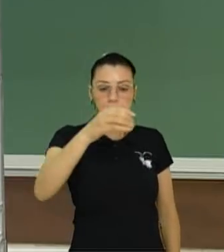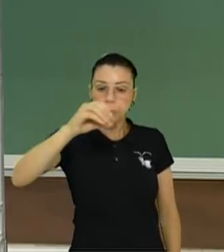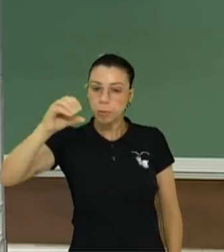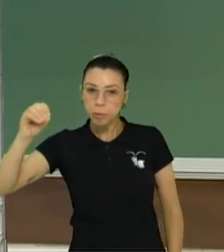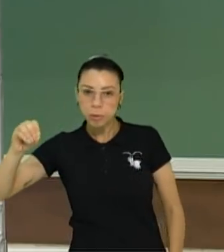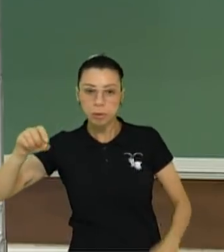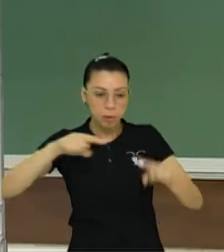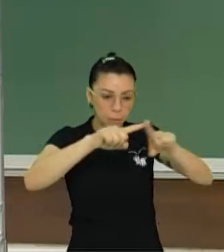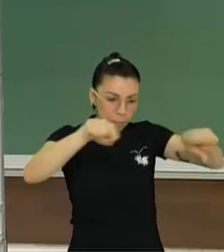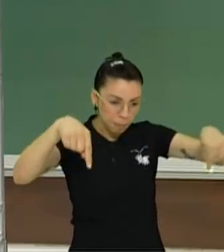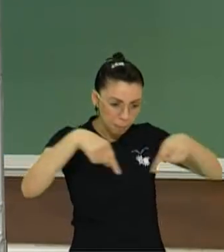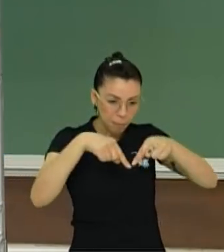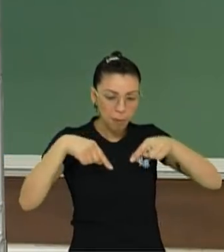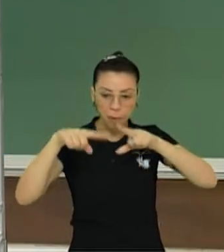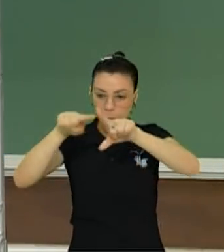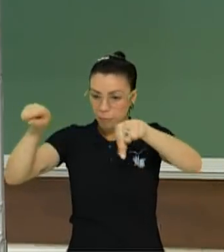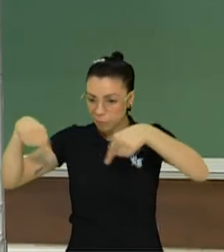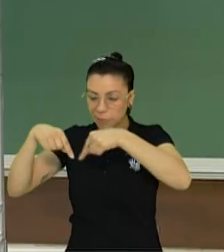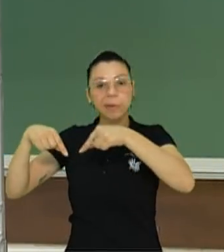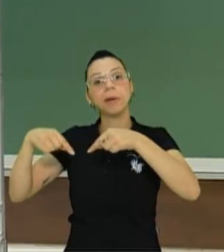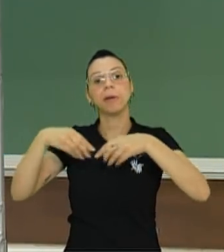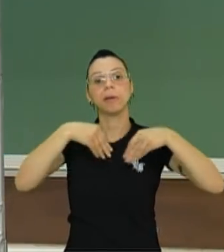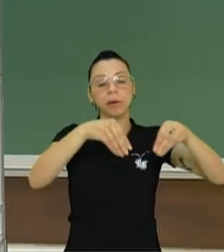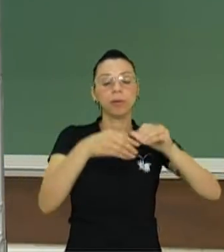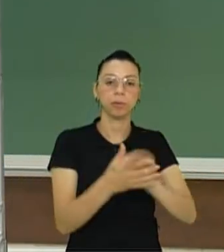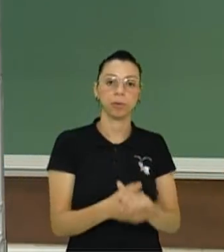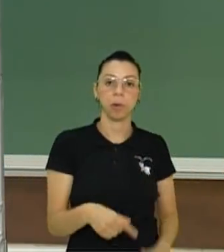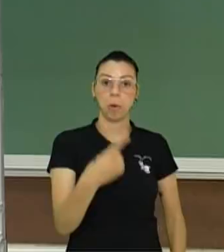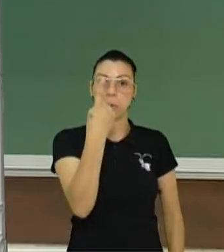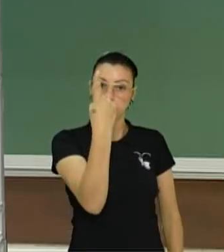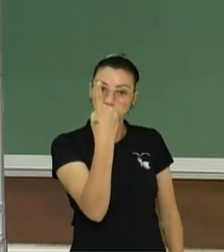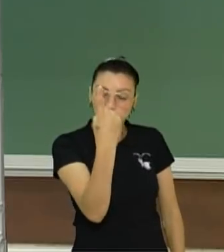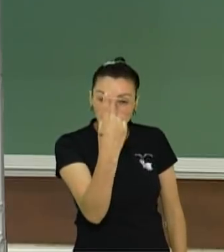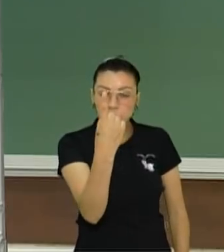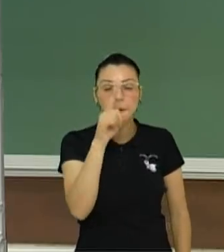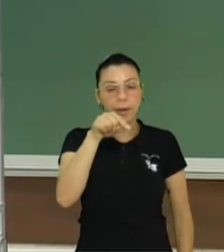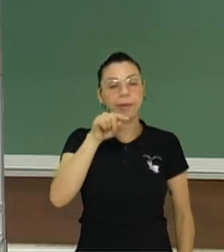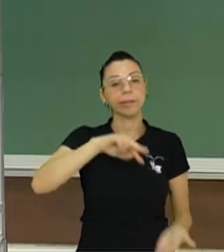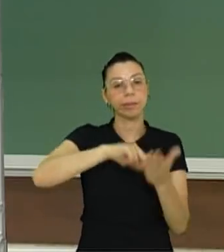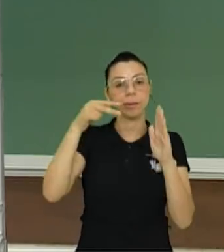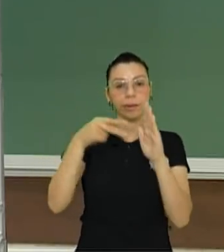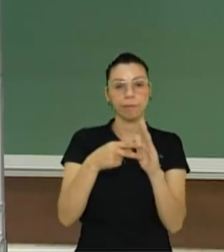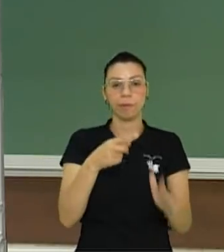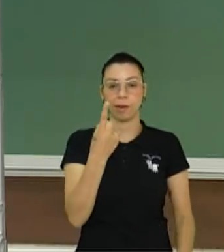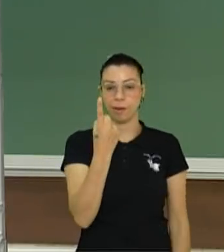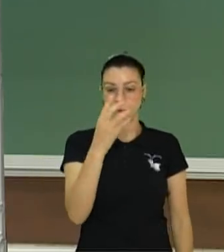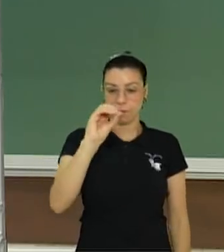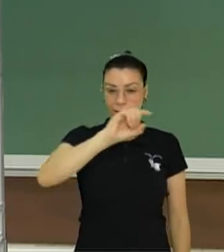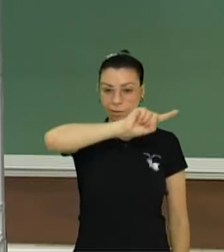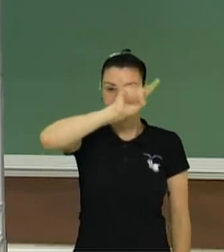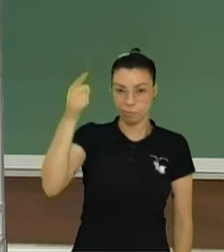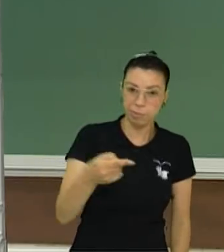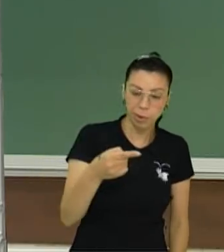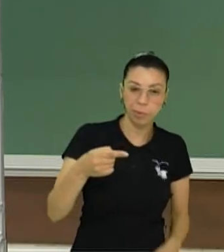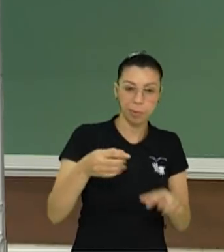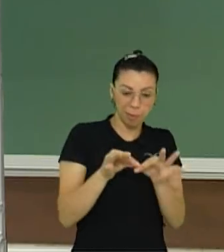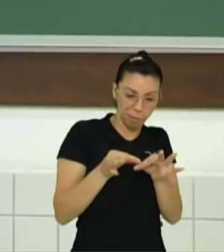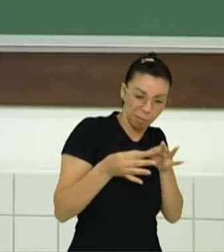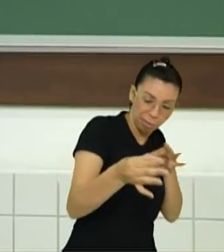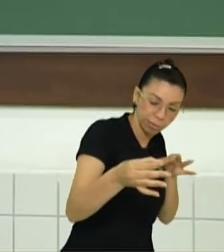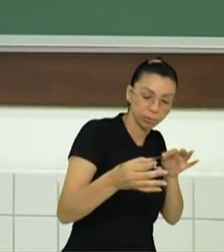que são isso em números? Nossa, 1 hectare é 10 mil metros, para nós termos uma ideia. Imagine um